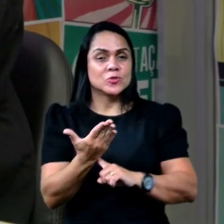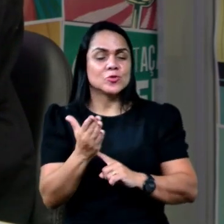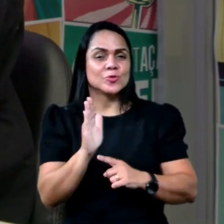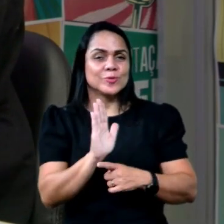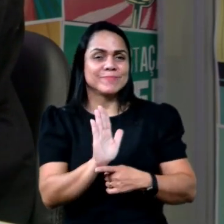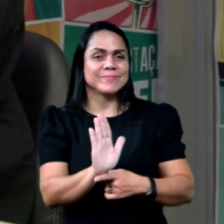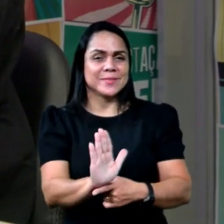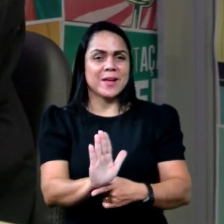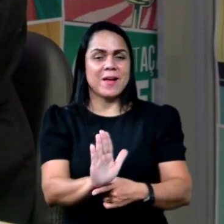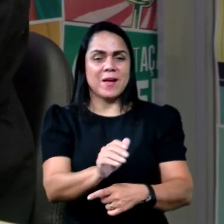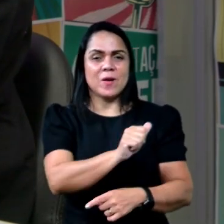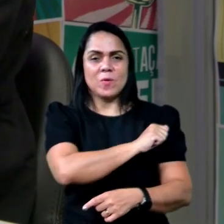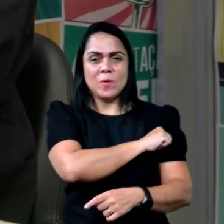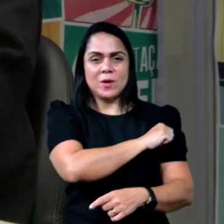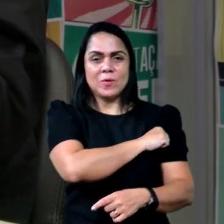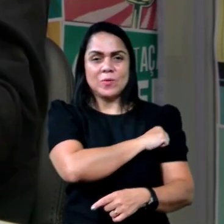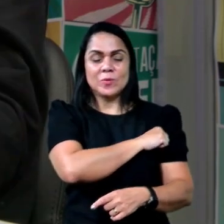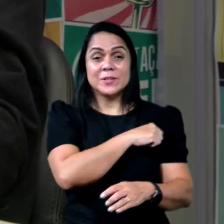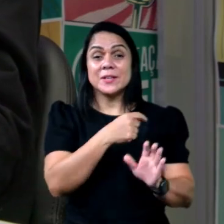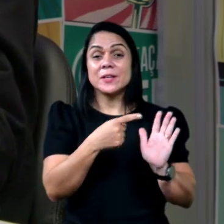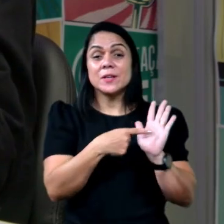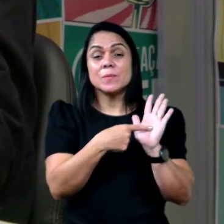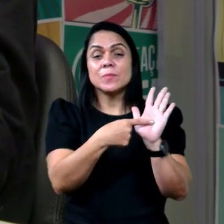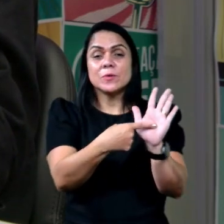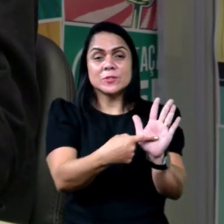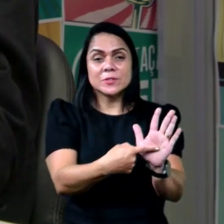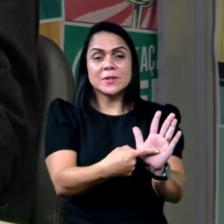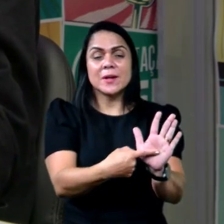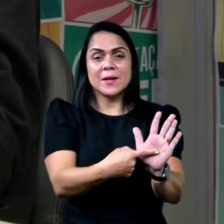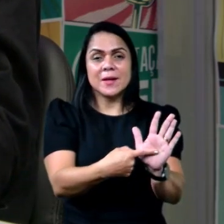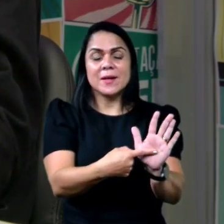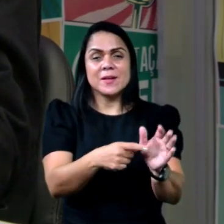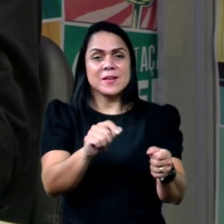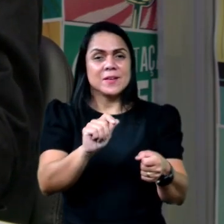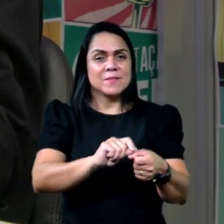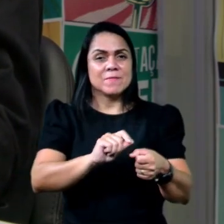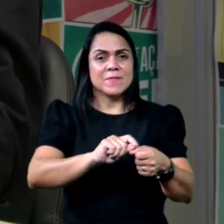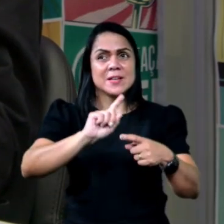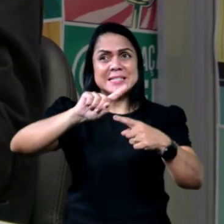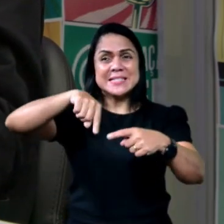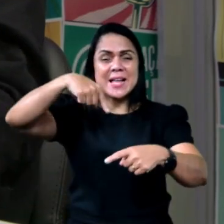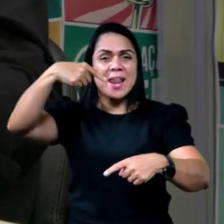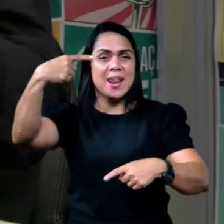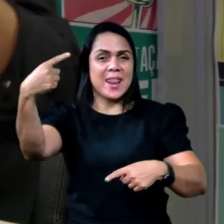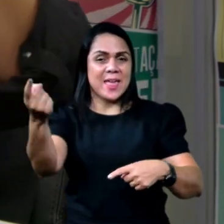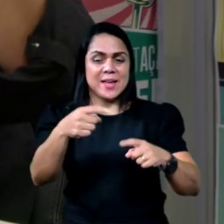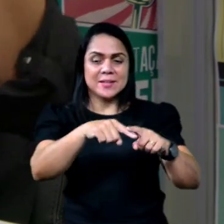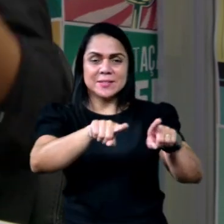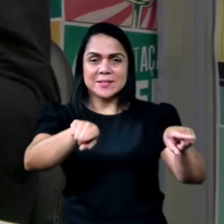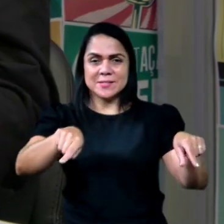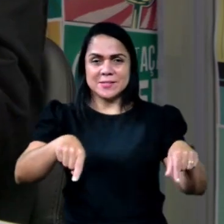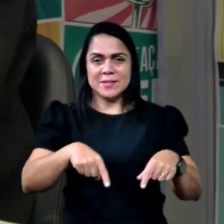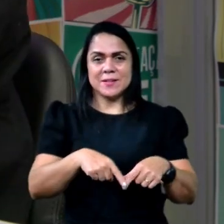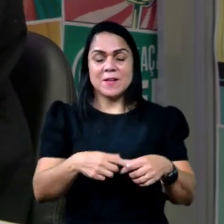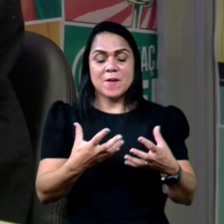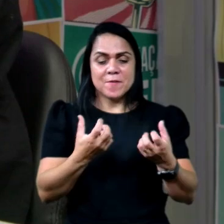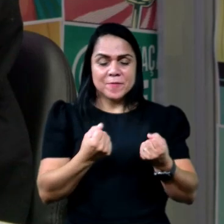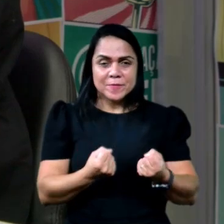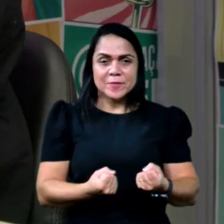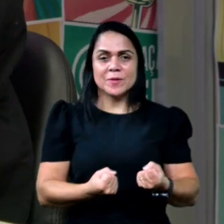onde ele consegue mostrar para o aluno para além do que ele faz em sala de aula, onde ele consegue falar, olha, Vamos fazer um projeto juntos,